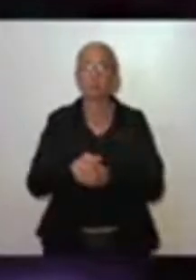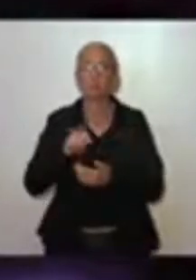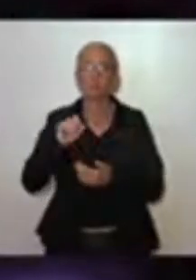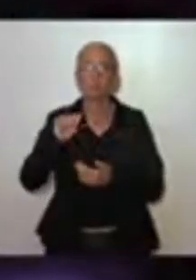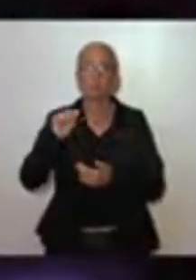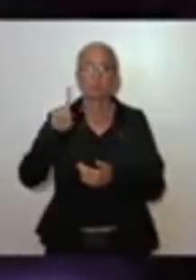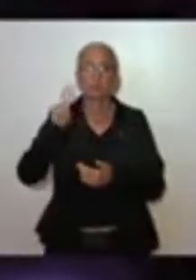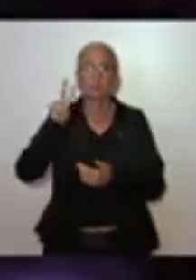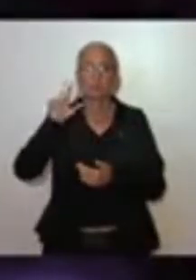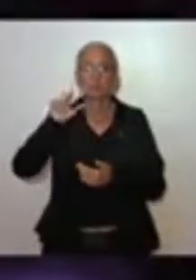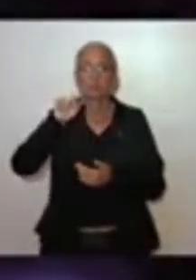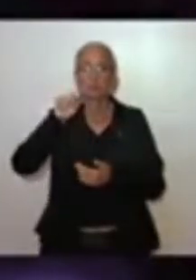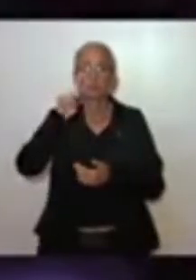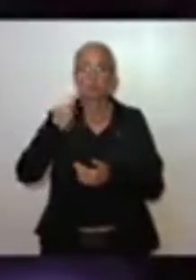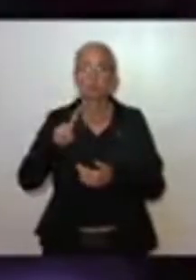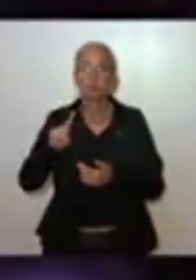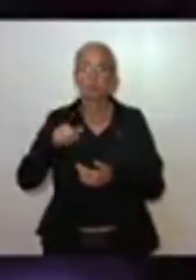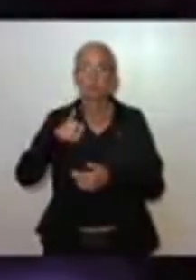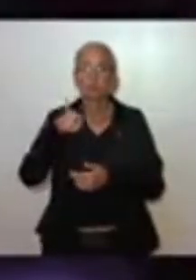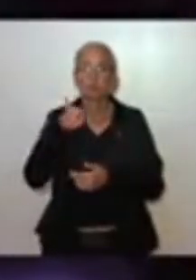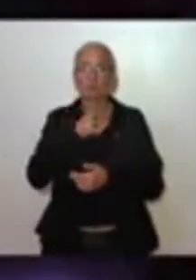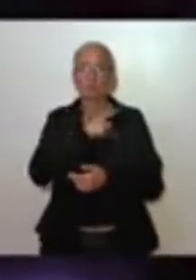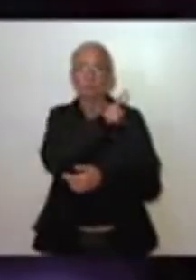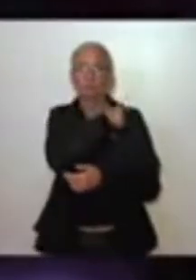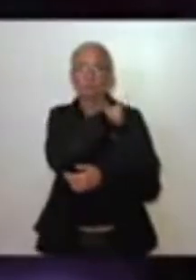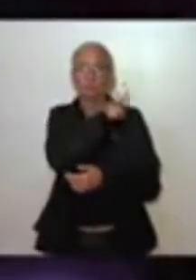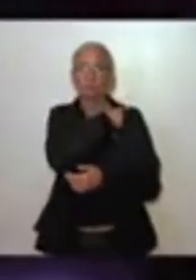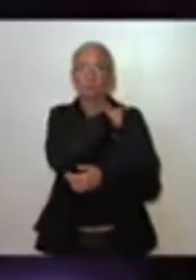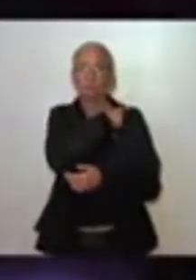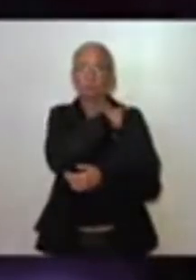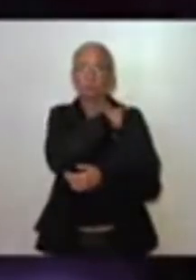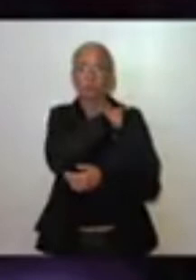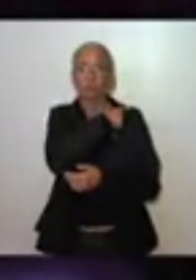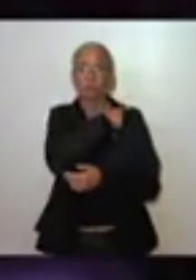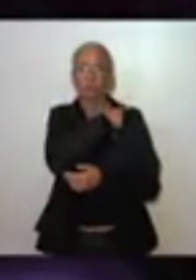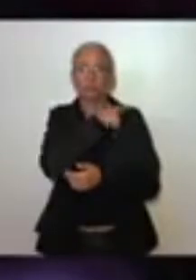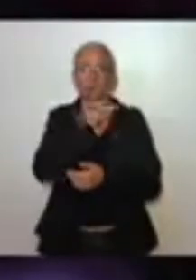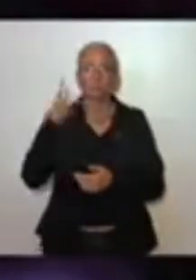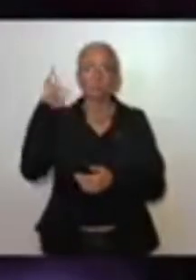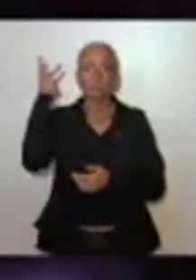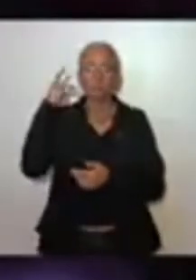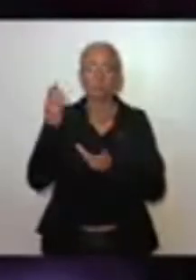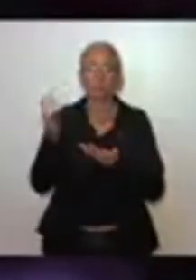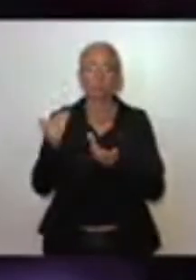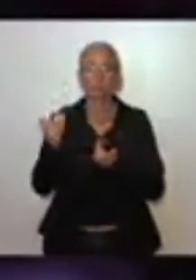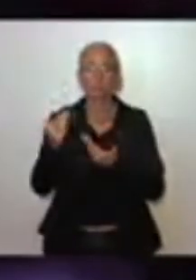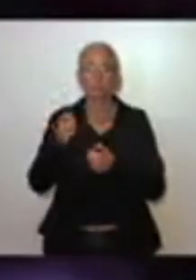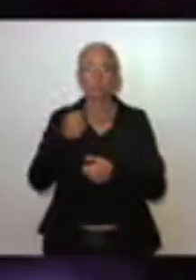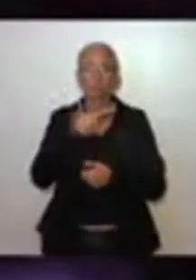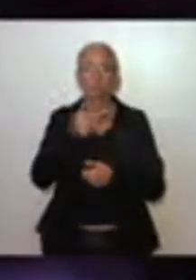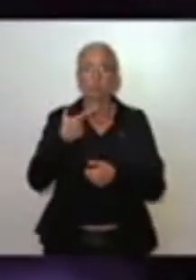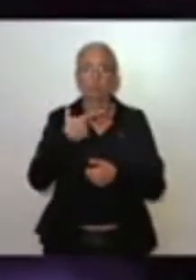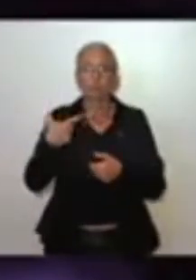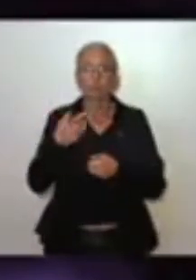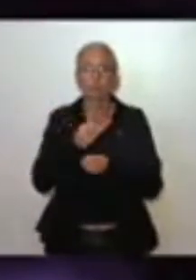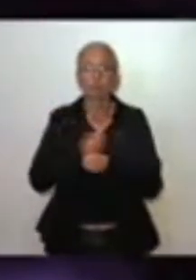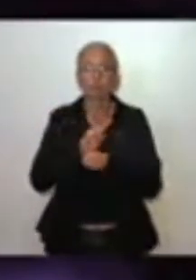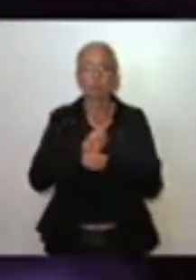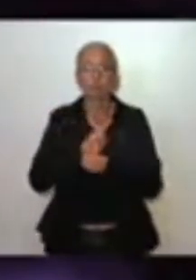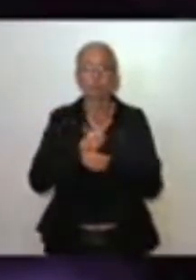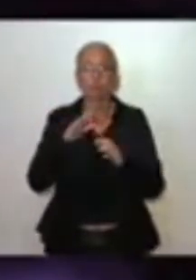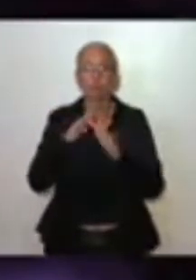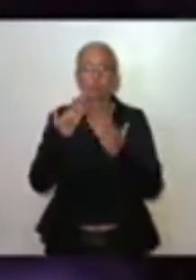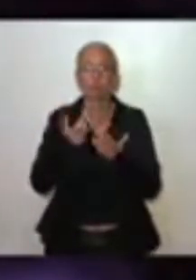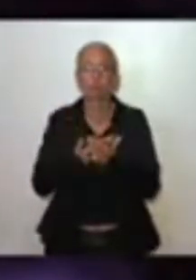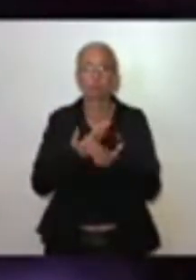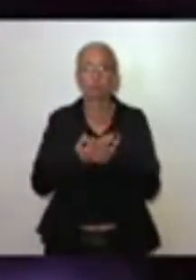16 anos primeiro ano do ensino médio e membro do Parlamento juvenil 2022 estudantes